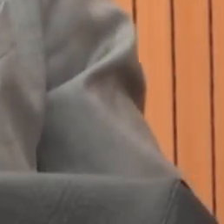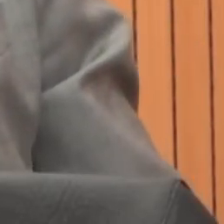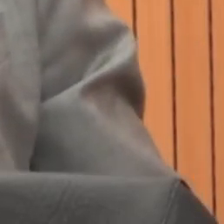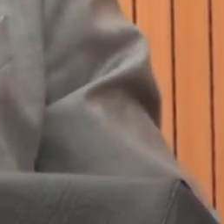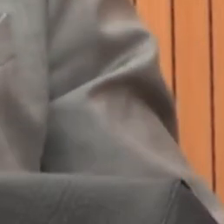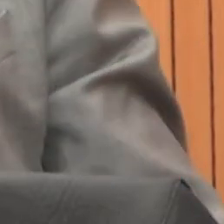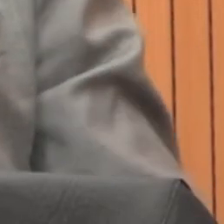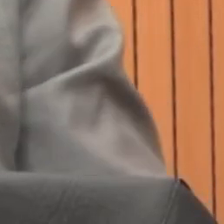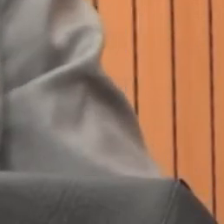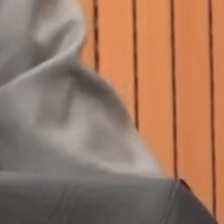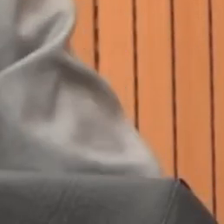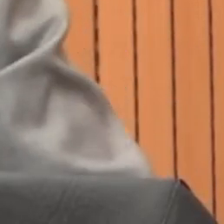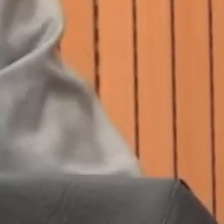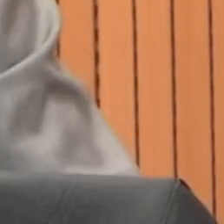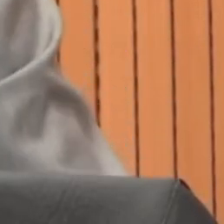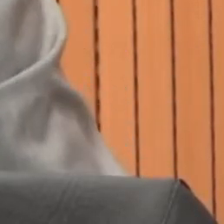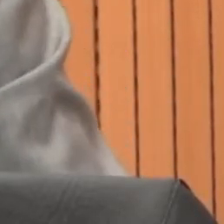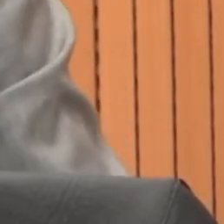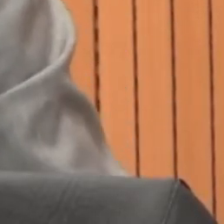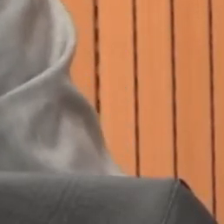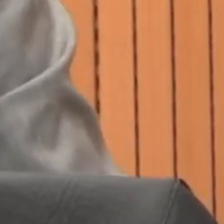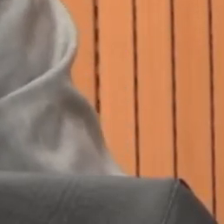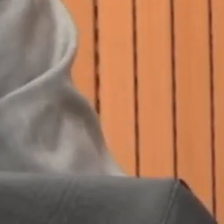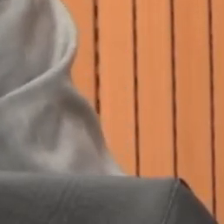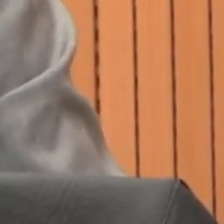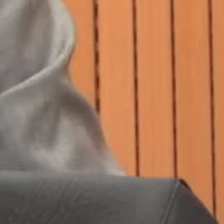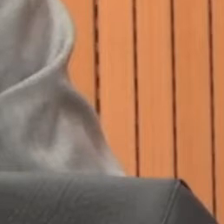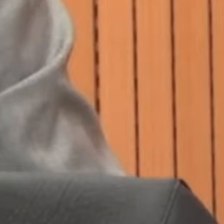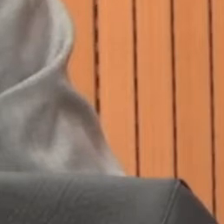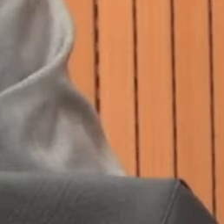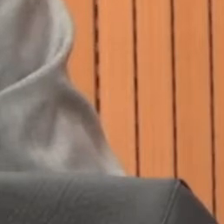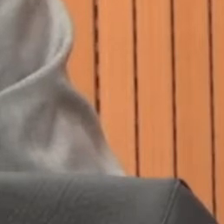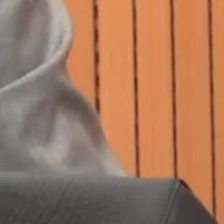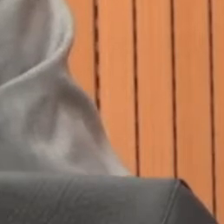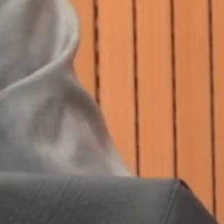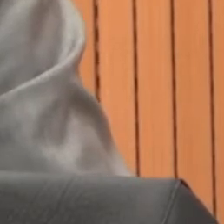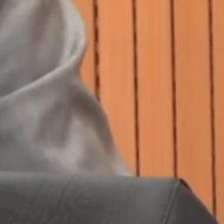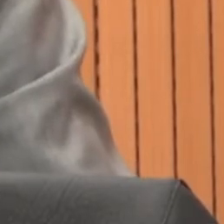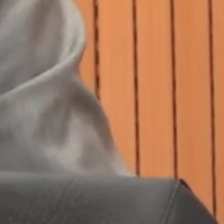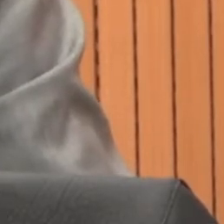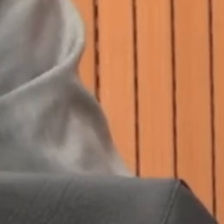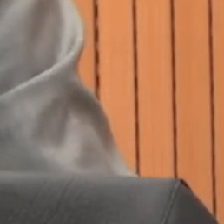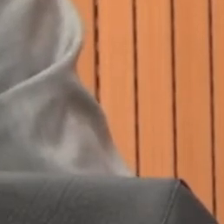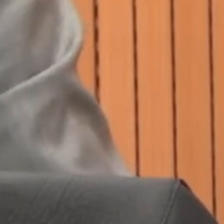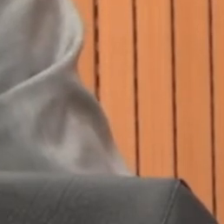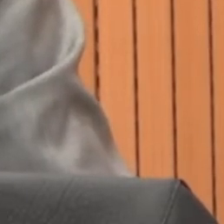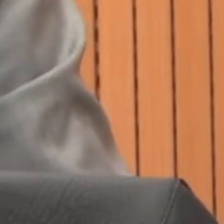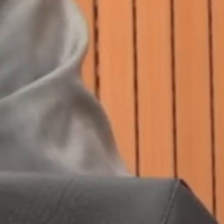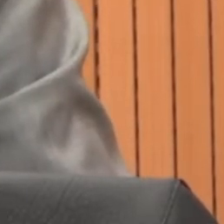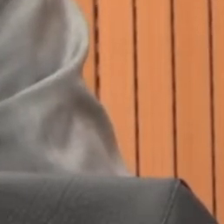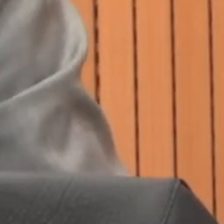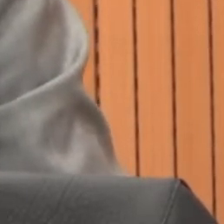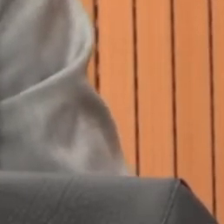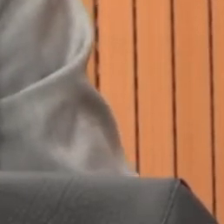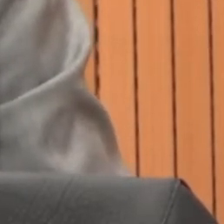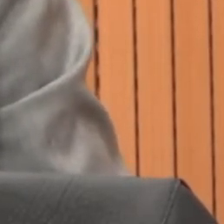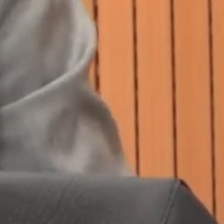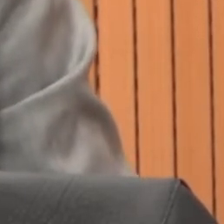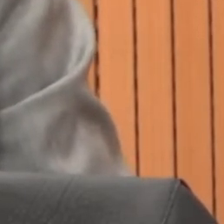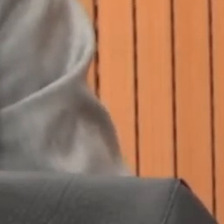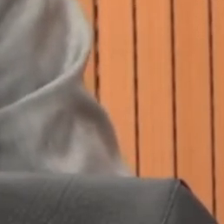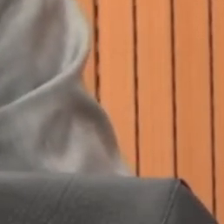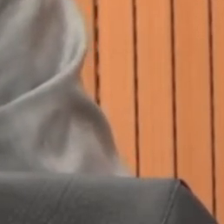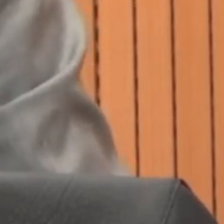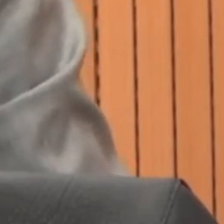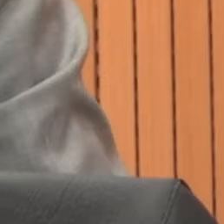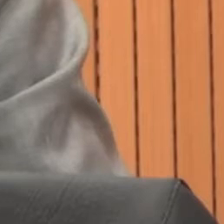que não tinha médico. Quer dizer, então é um negócio extremamente angustiante para a gente, numa situação grave de saúde pública, que nós estamos,